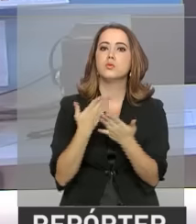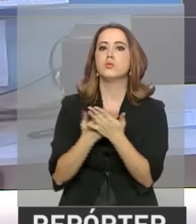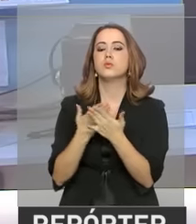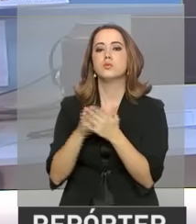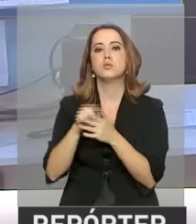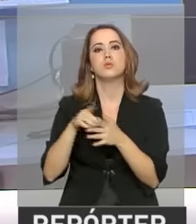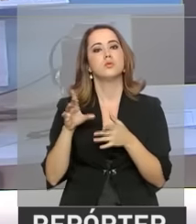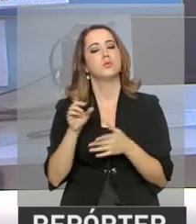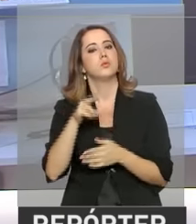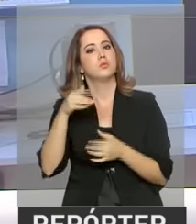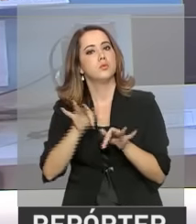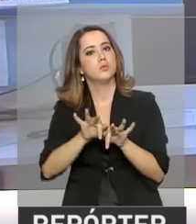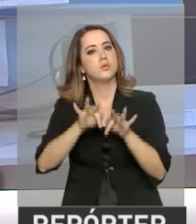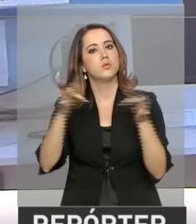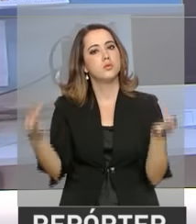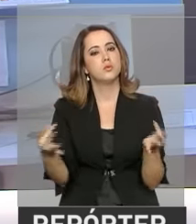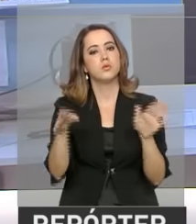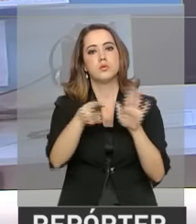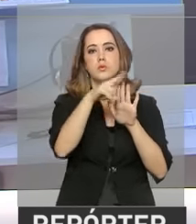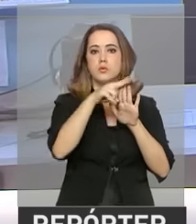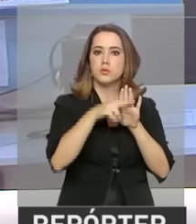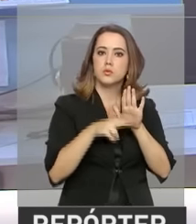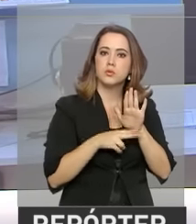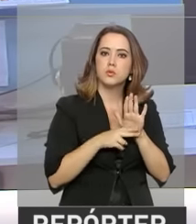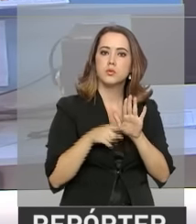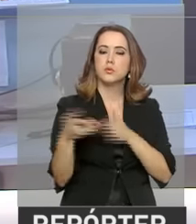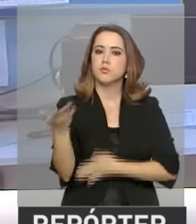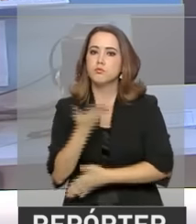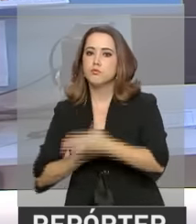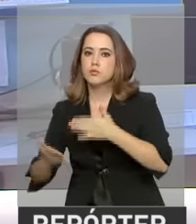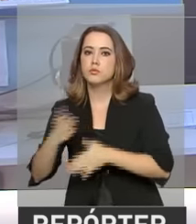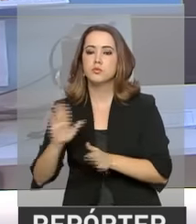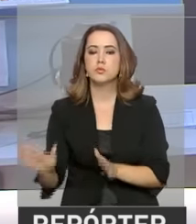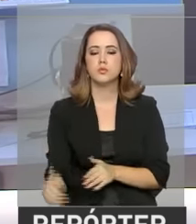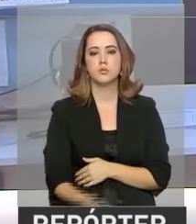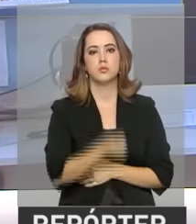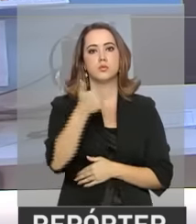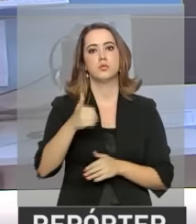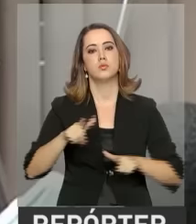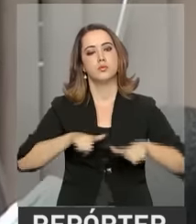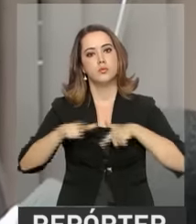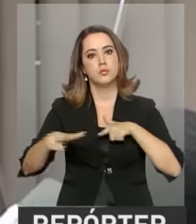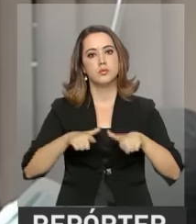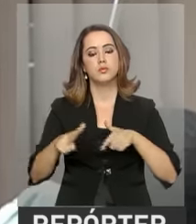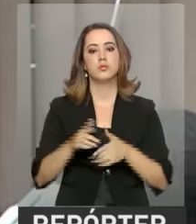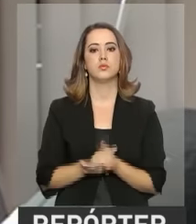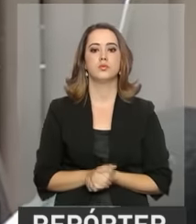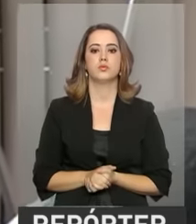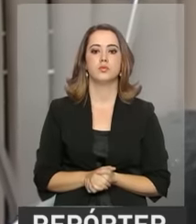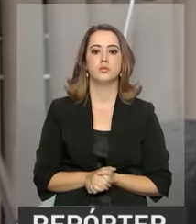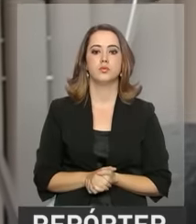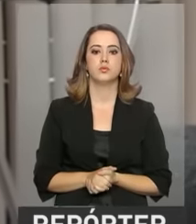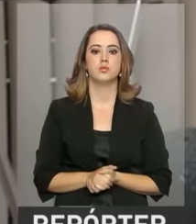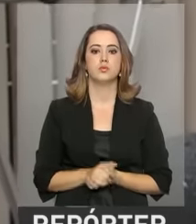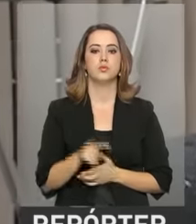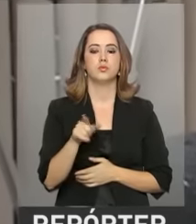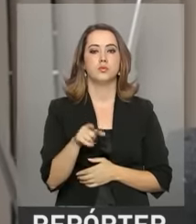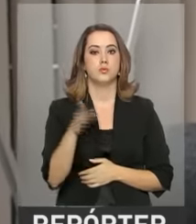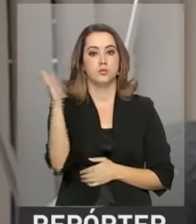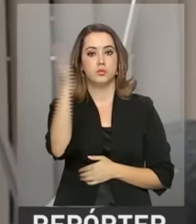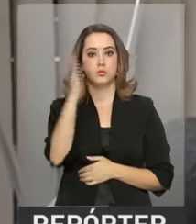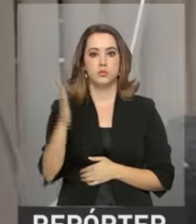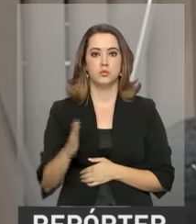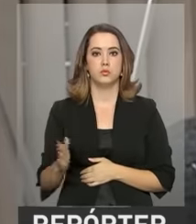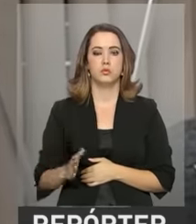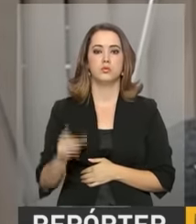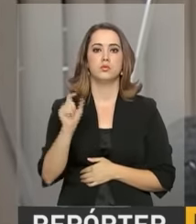simplificar normas e regulamentos no ambiente de negócios, auxiliando na geração de empregos. O Brasil, pelo relatório do